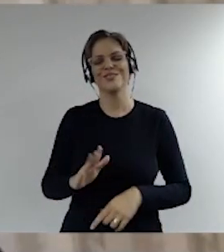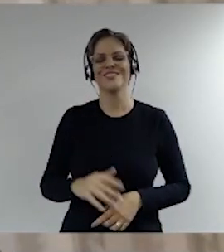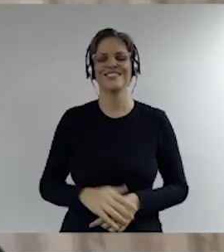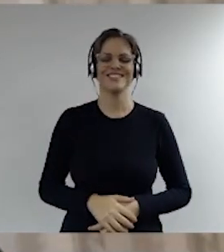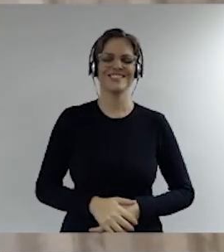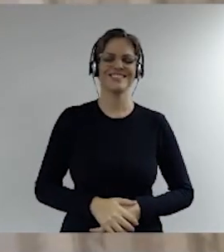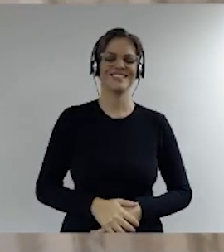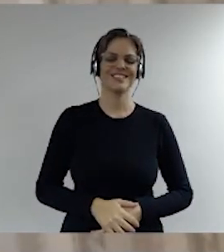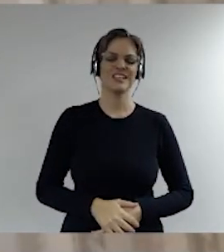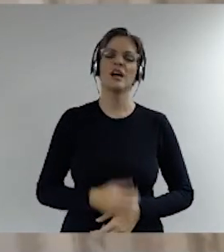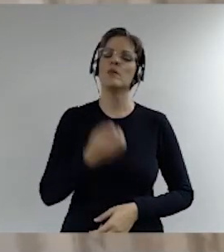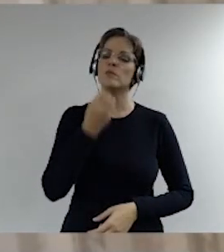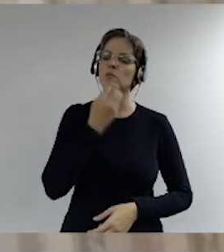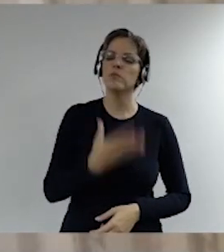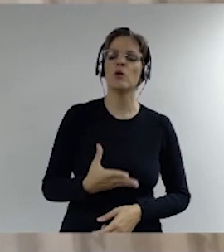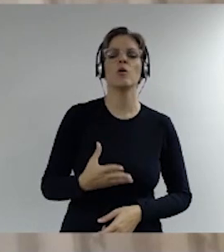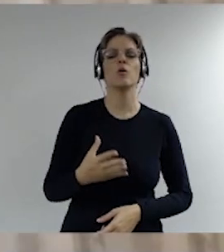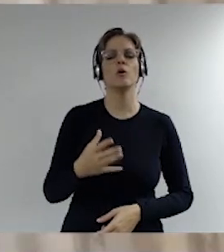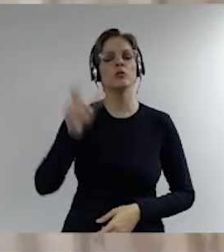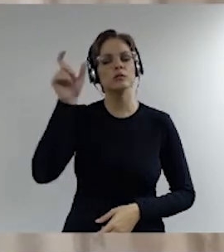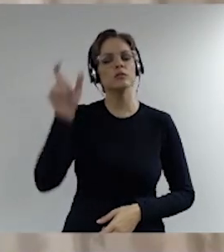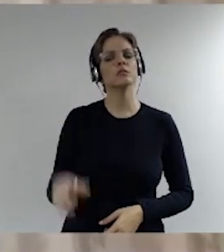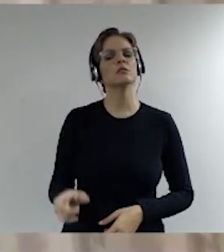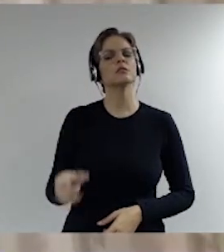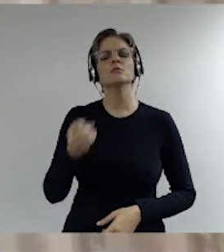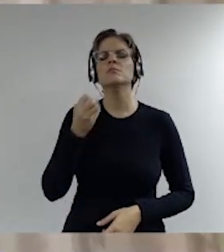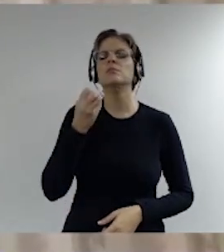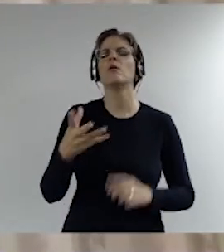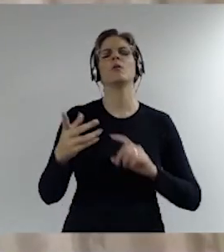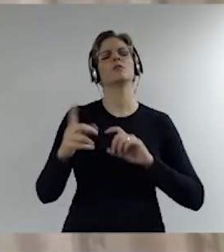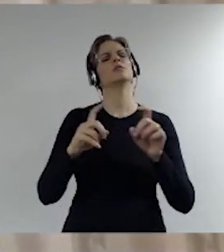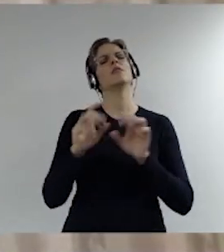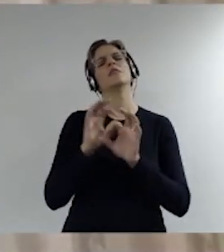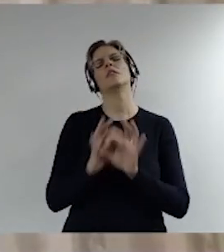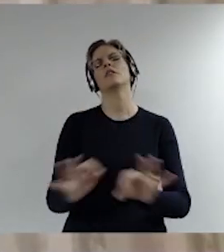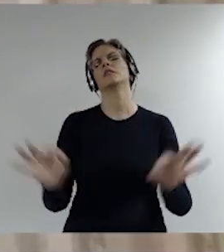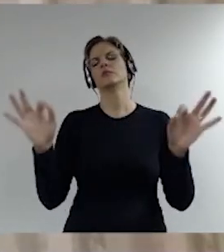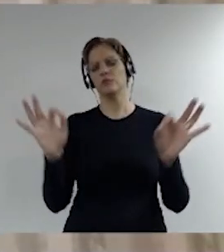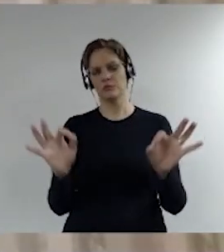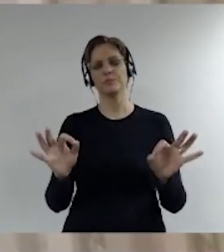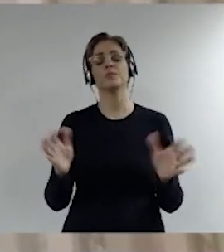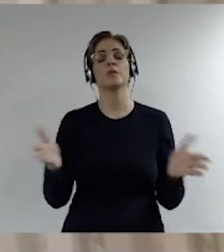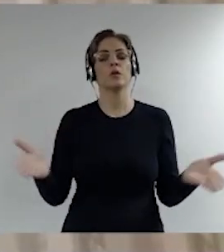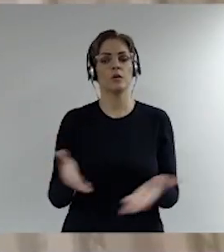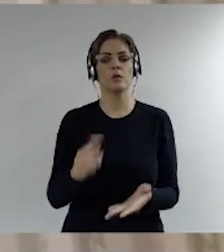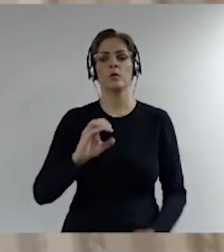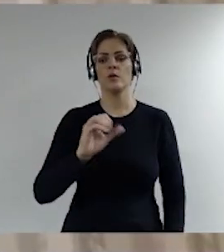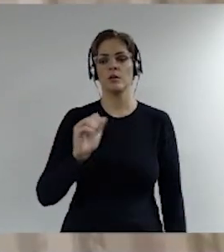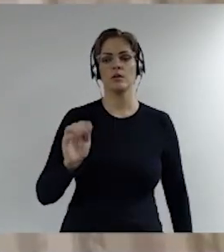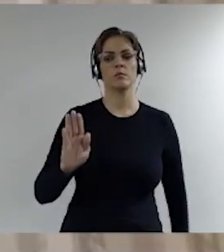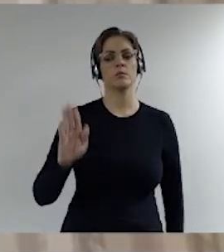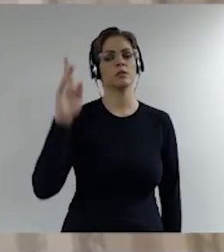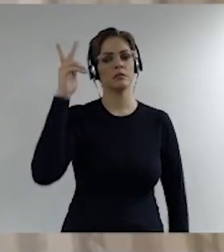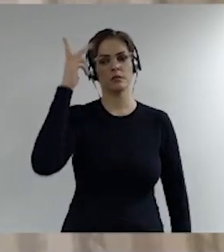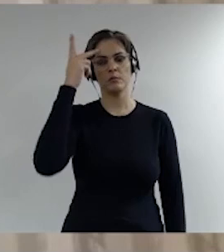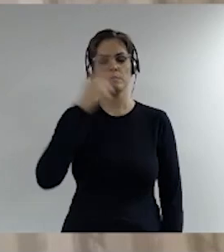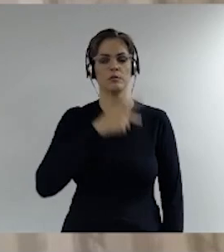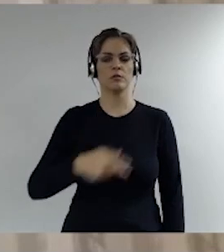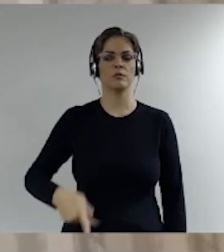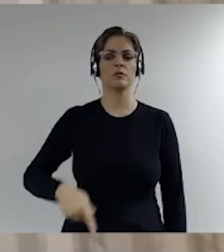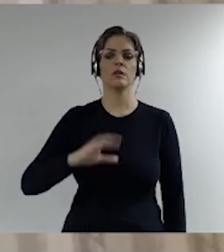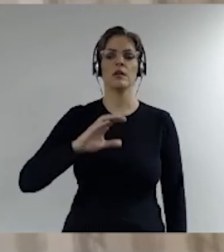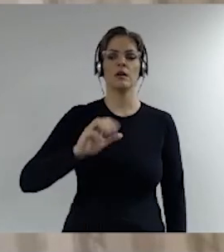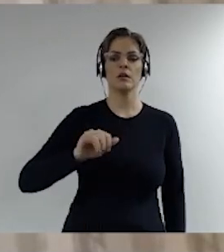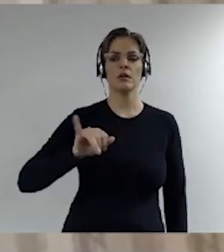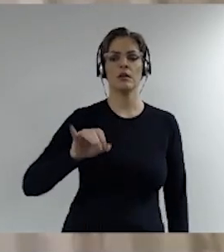bons gestores, porque a OAB de São Paulo hoje é presidida pelo nosso querido Caio